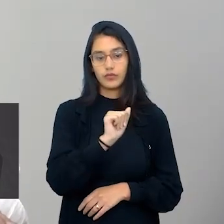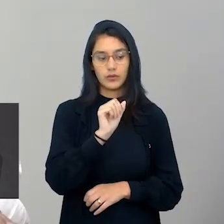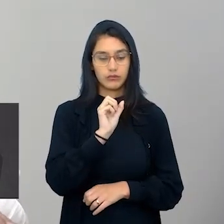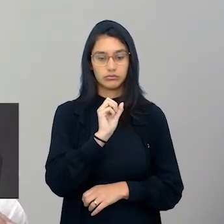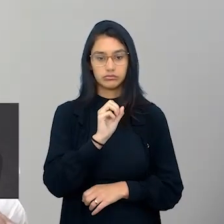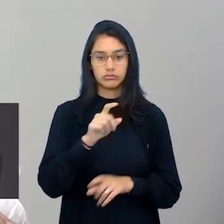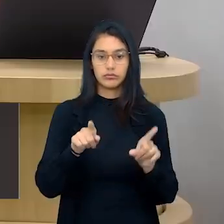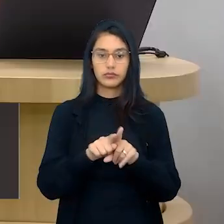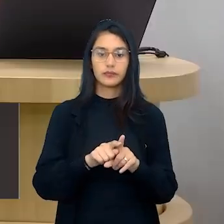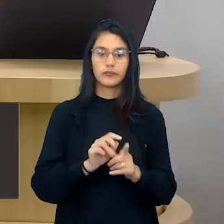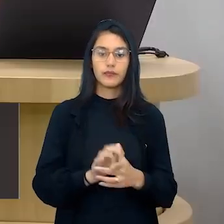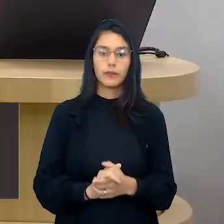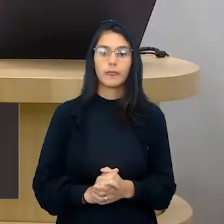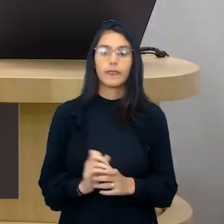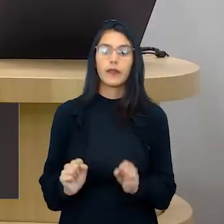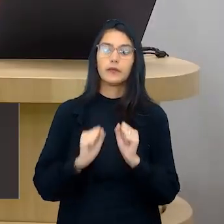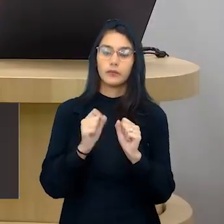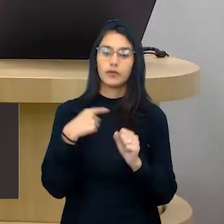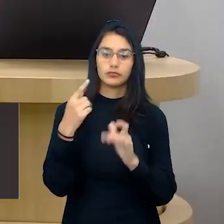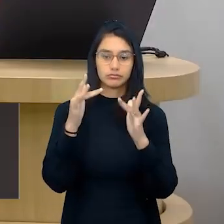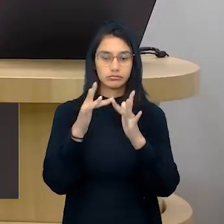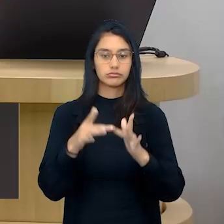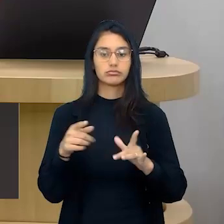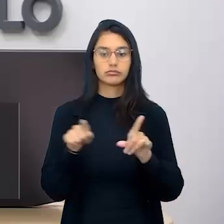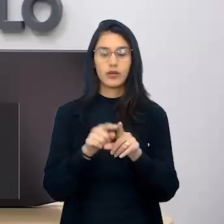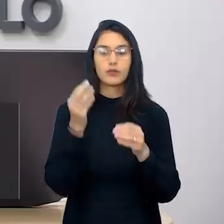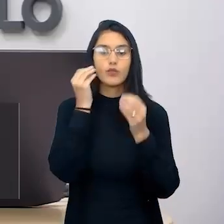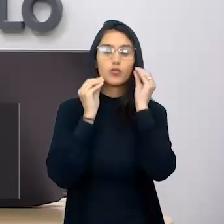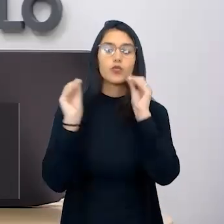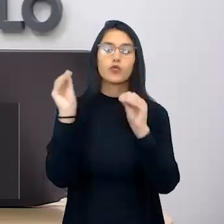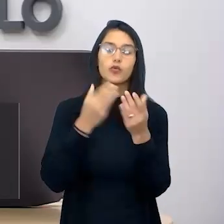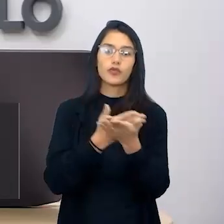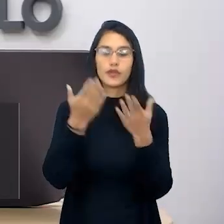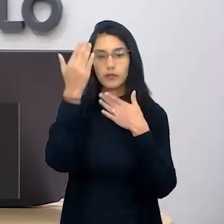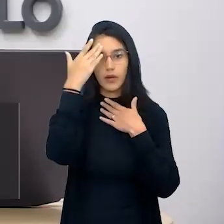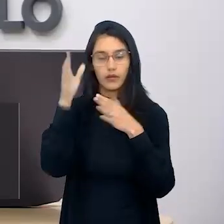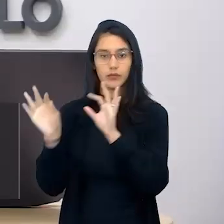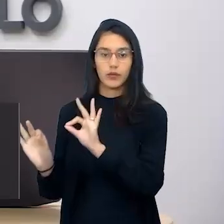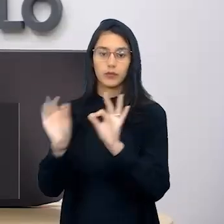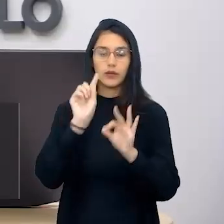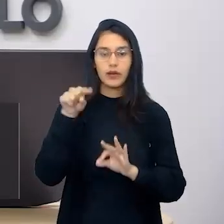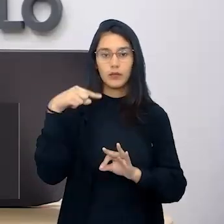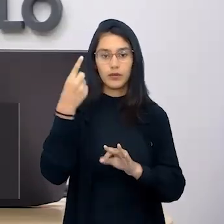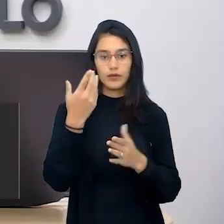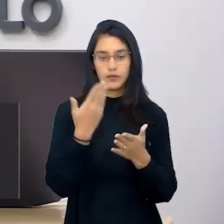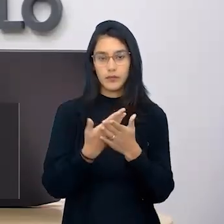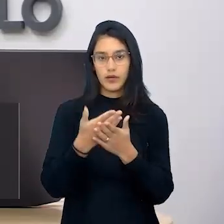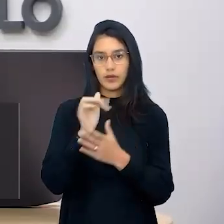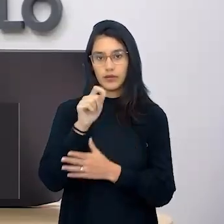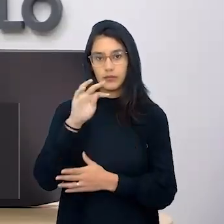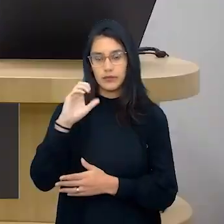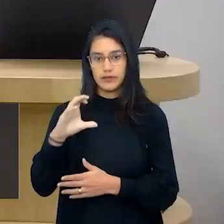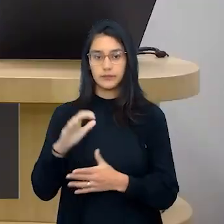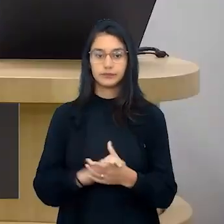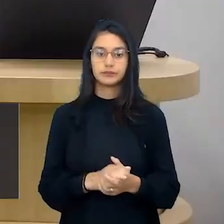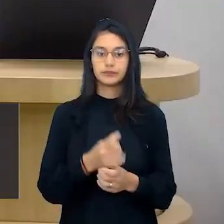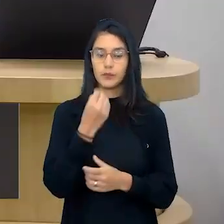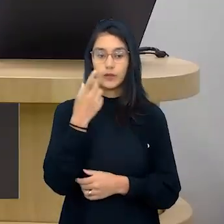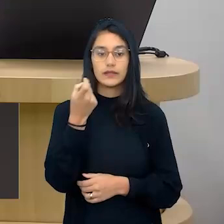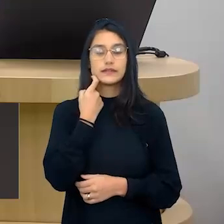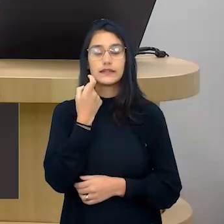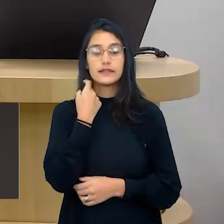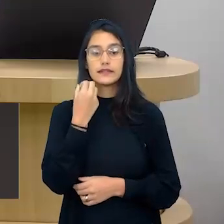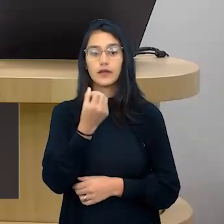vanderlei.od@educacau. Odd com 2 Ds. Podem 2 Ds. nos contactar. Isso. Um beijo para vocês, obrigada pela companhia e até a próxima TPC. Excelente